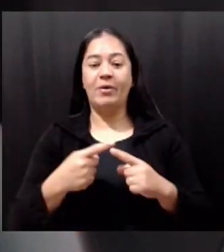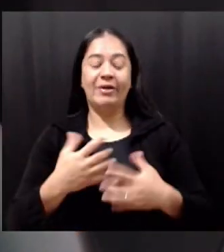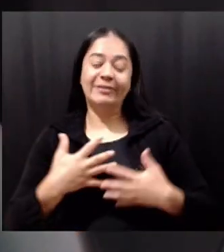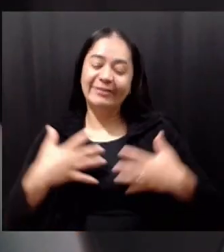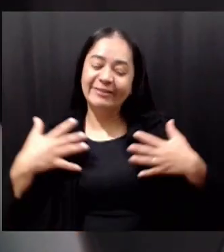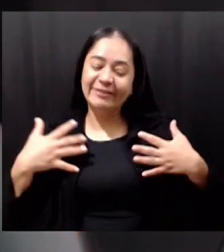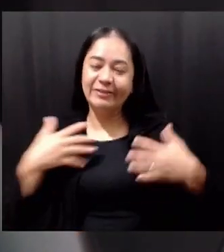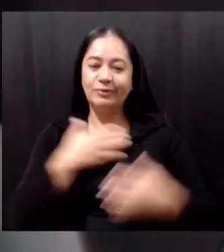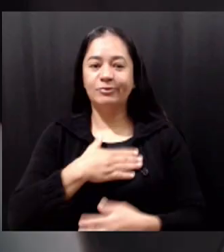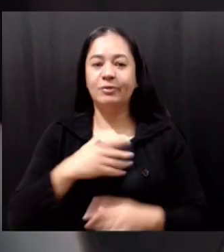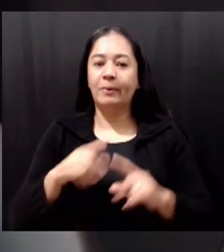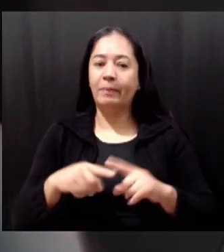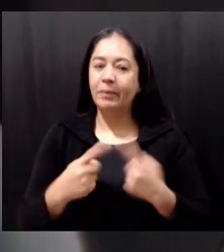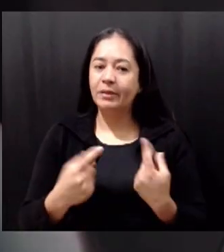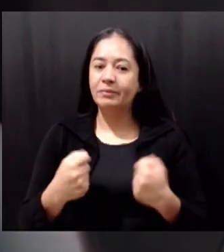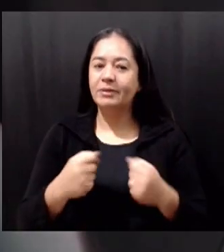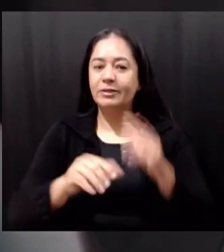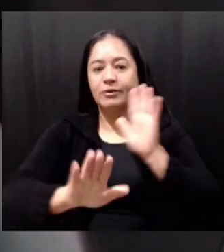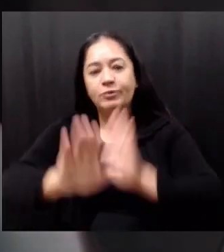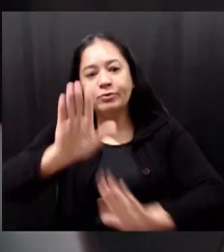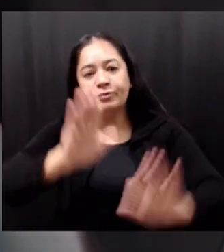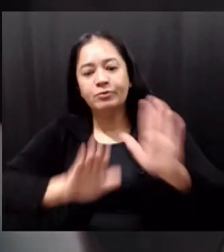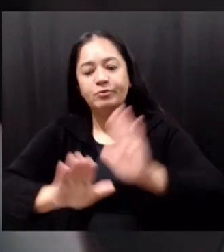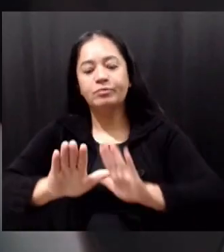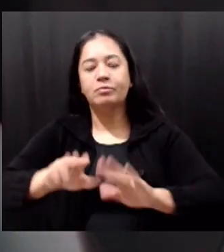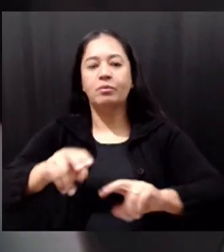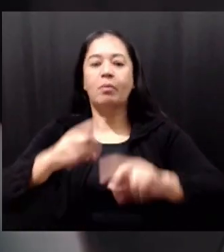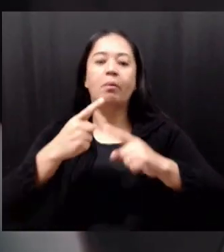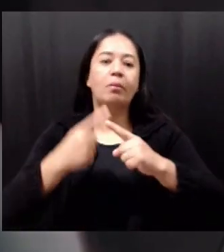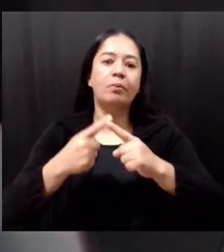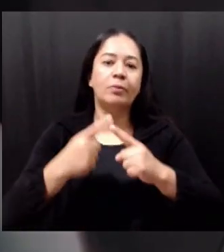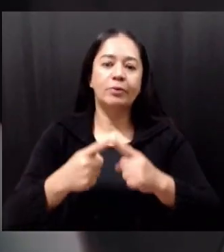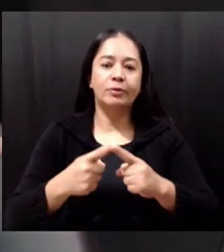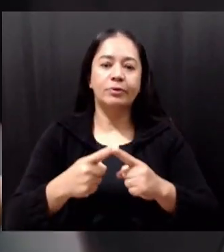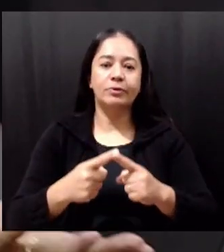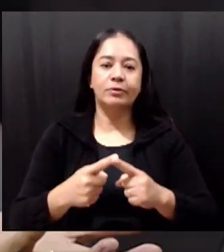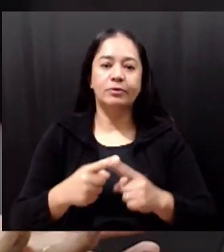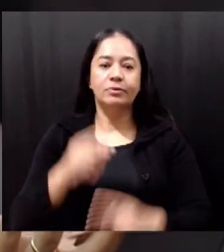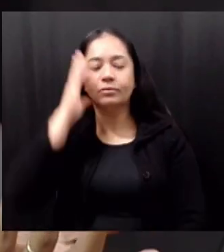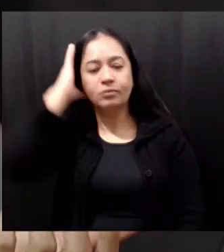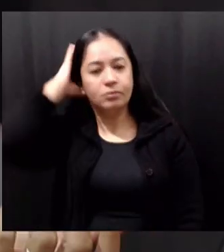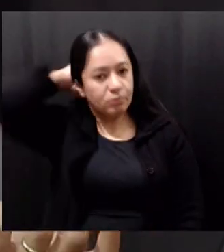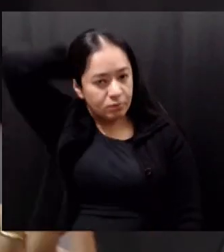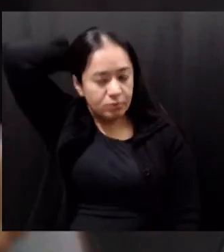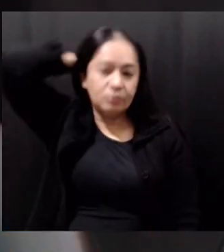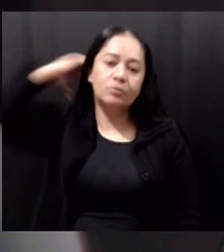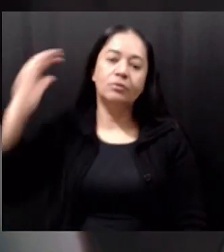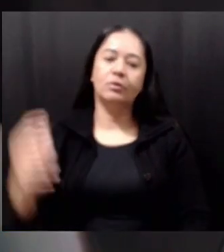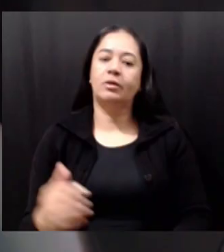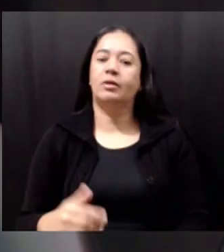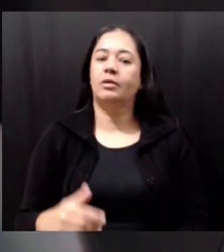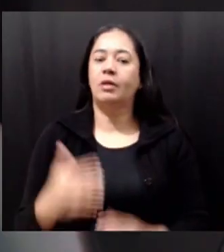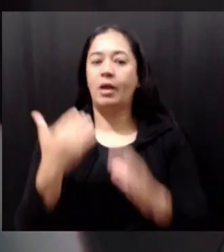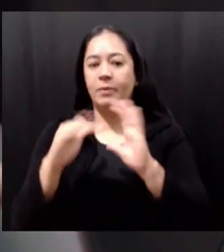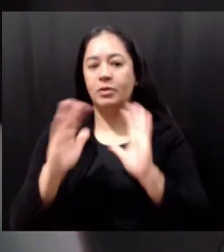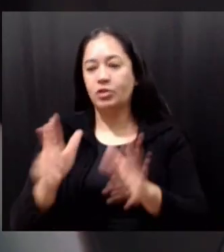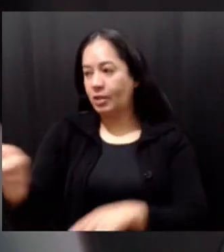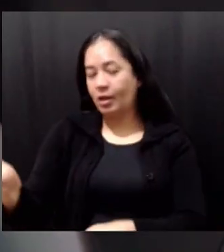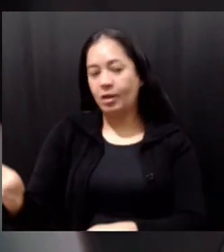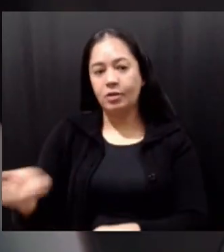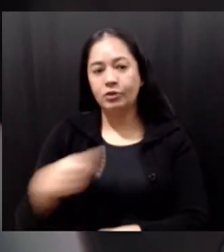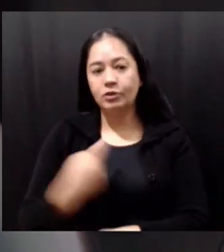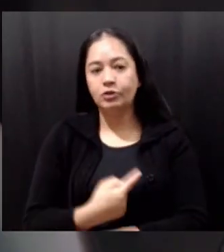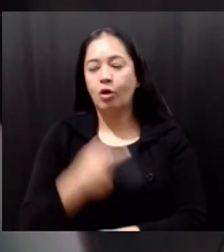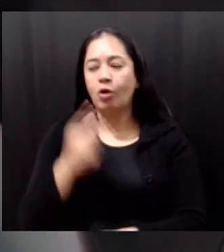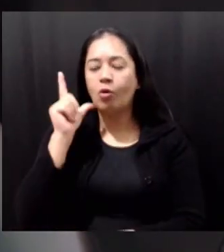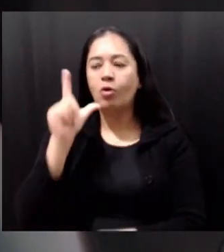esse cuidado, justamente porque a mensagem está ali, como você mesma disse, a gente consegue identificar qual